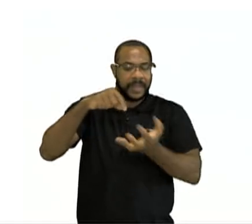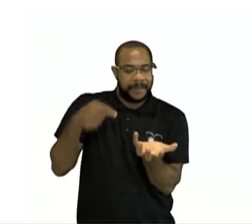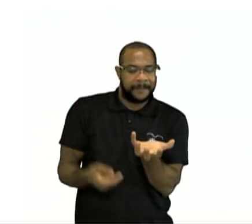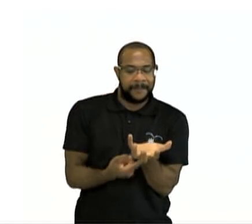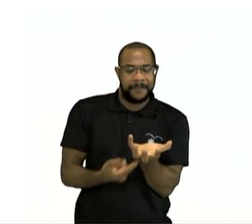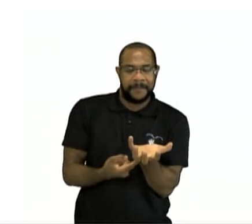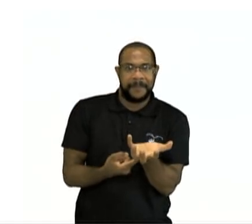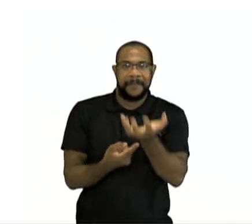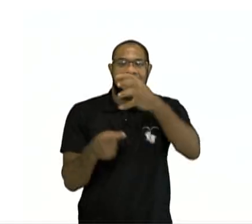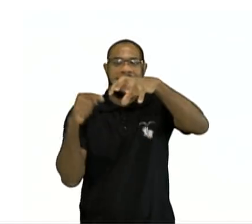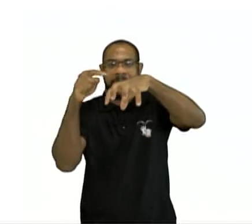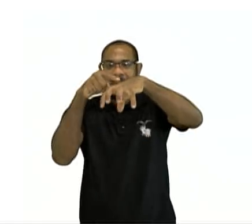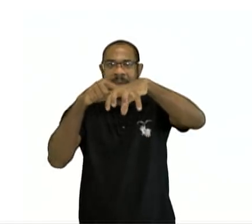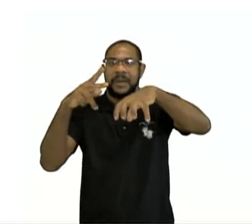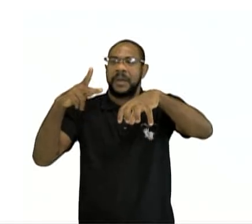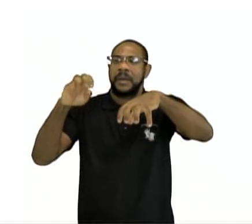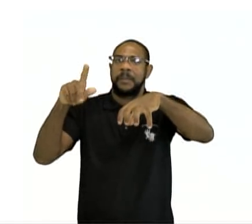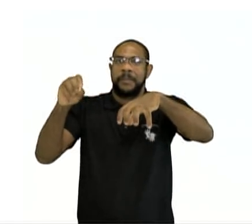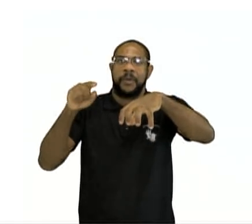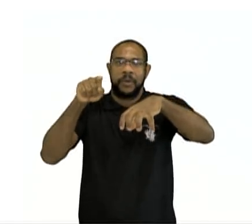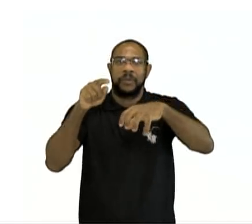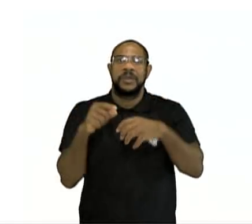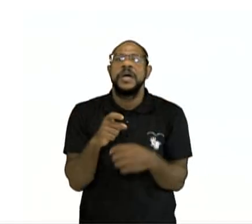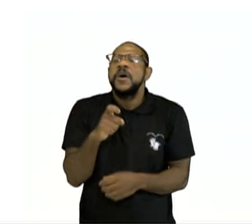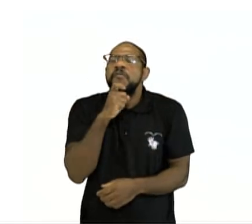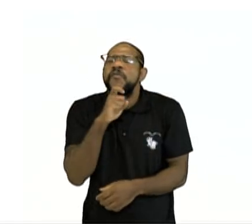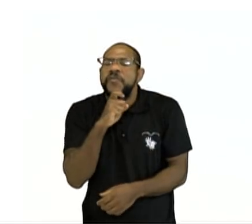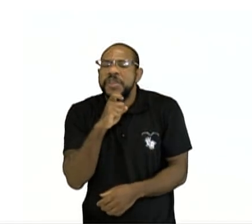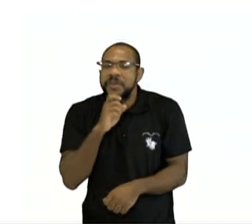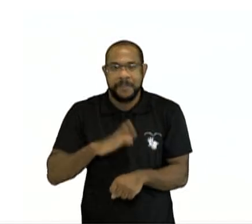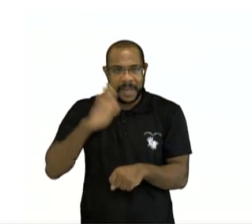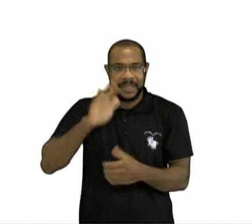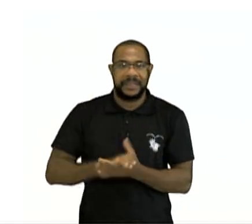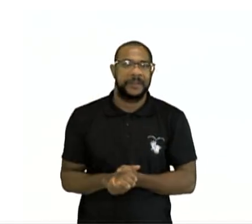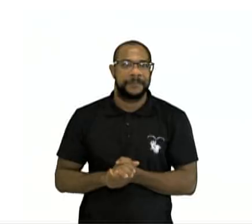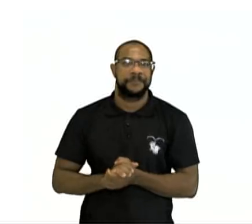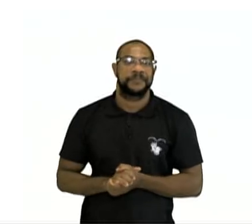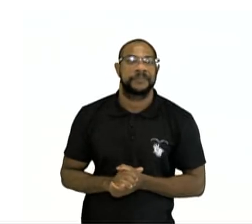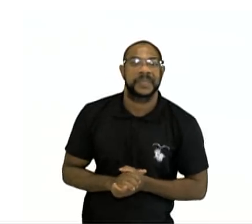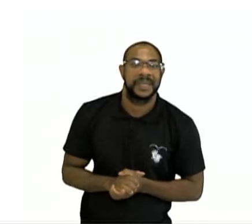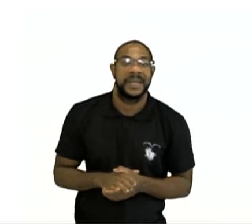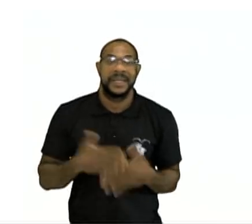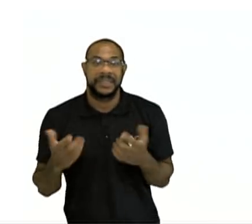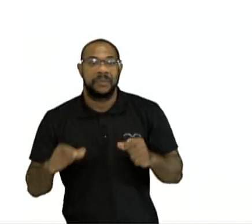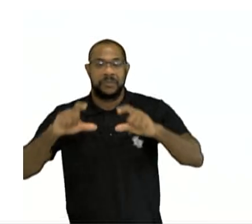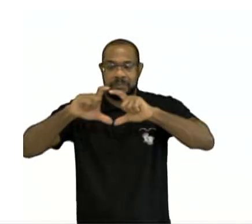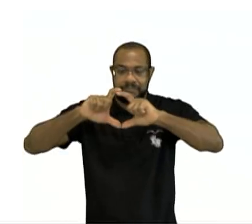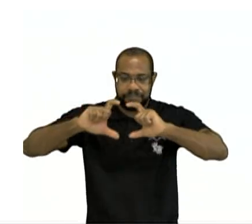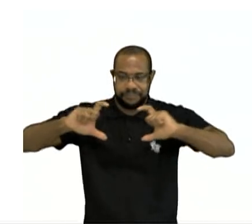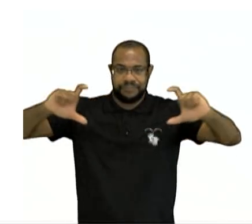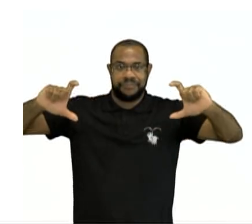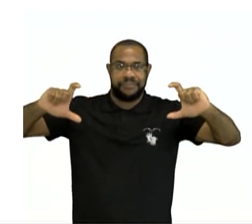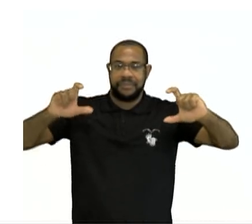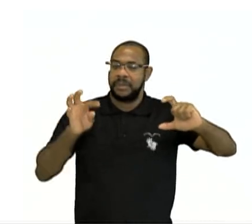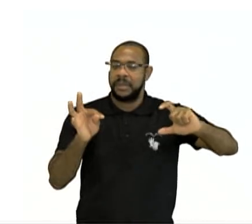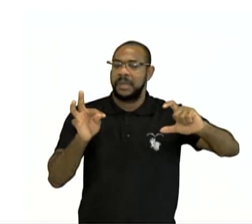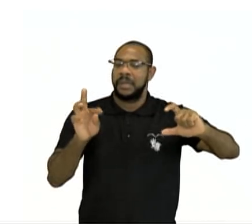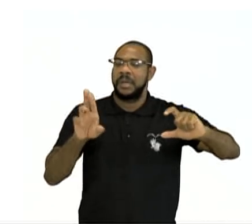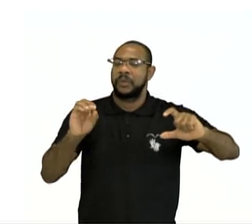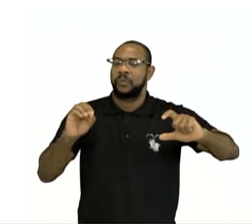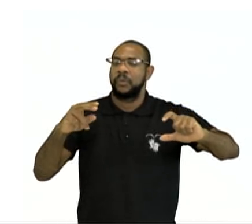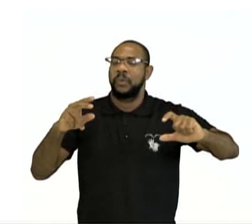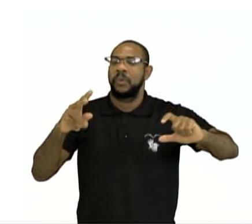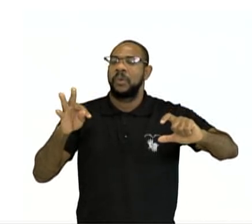mais aquecida, que é chamada de zona tropical, nós vamos ter os lugares, as cidades que são mais quentes, que